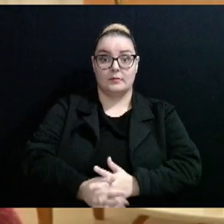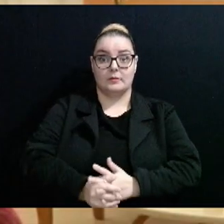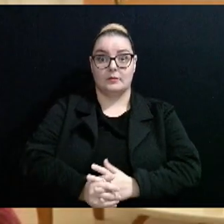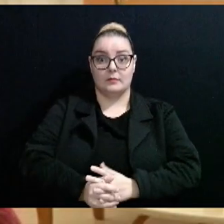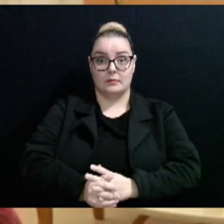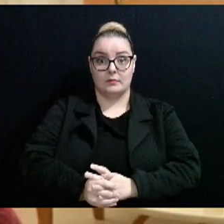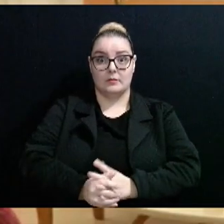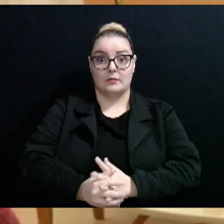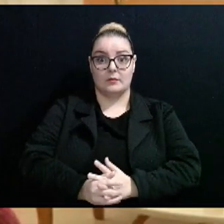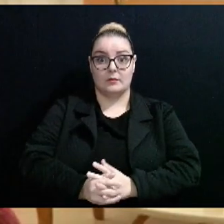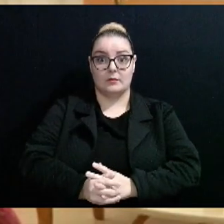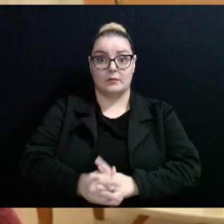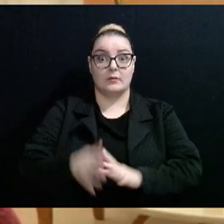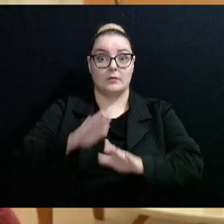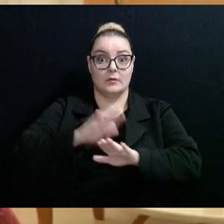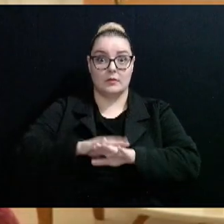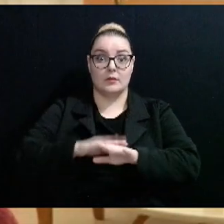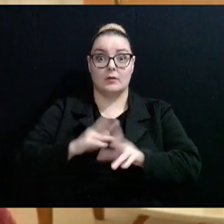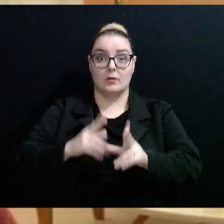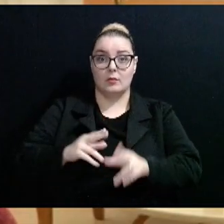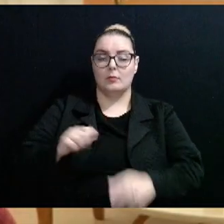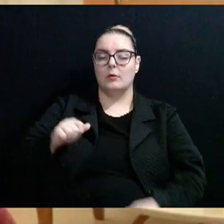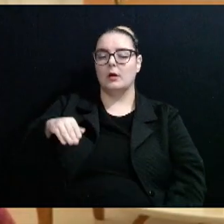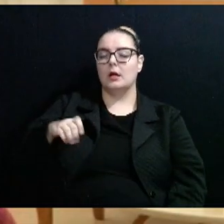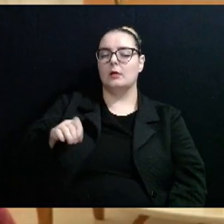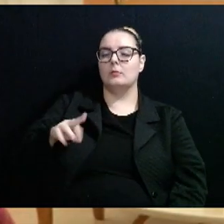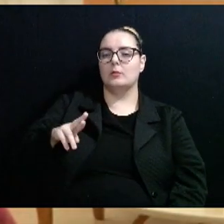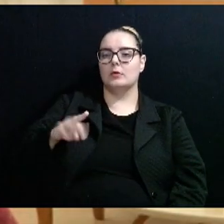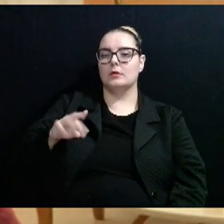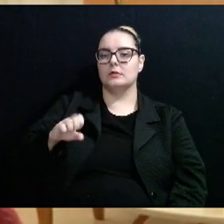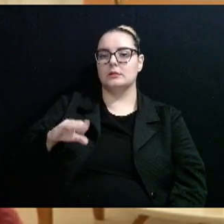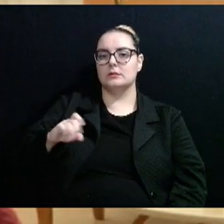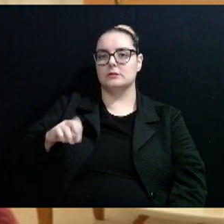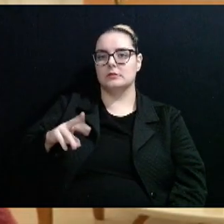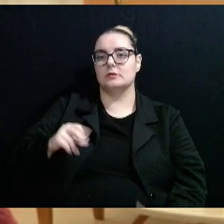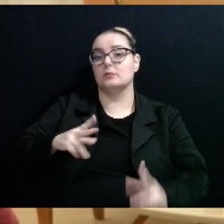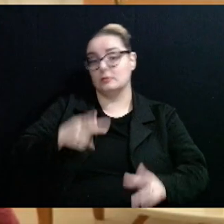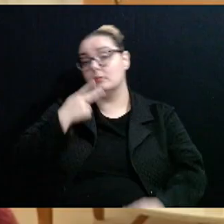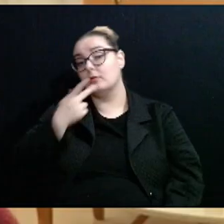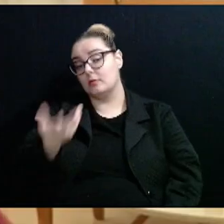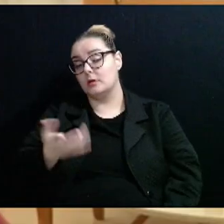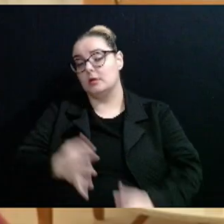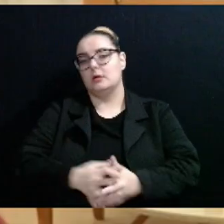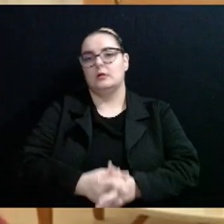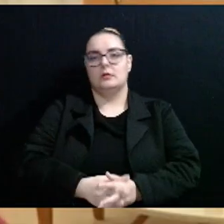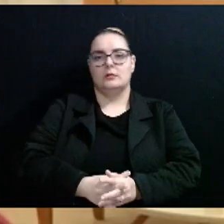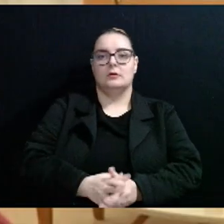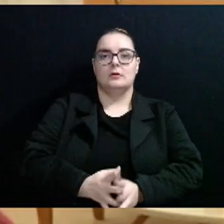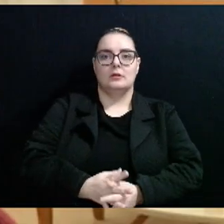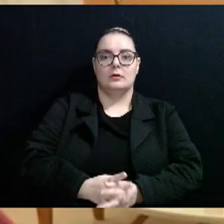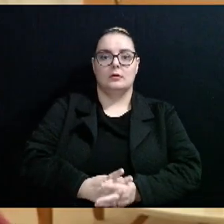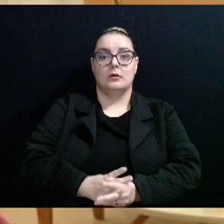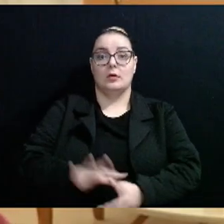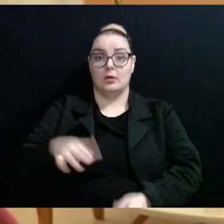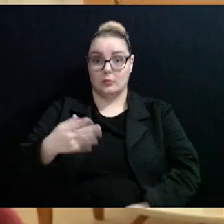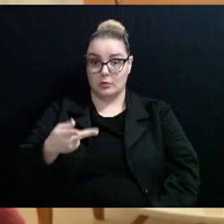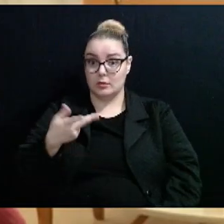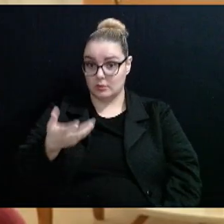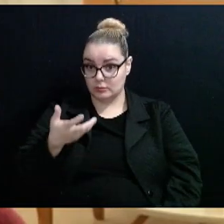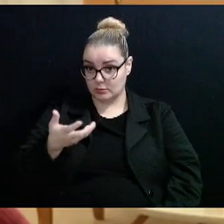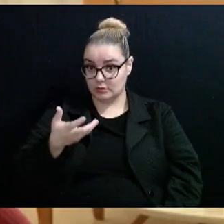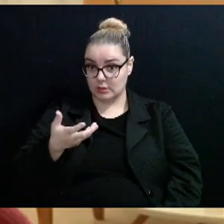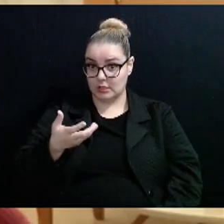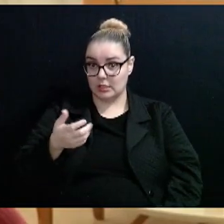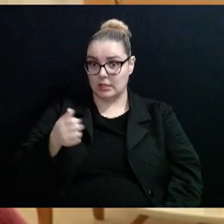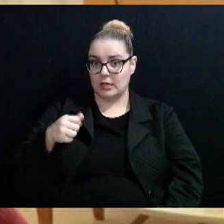funcionar como amortecedor, como nós chamamos, né? Então, quando você quer amortecer uma dor, não